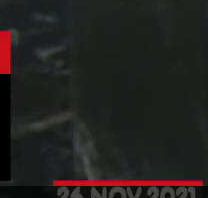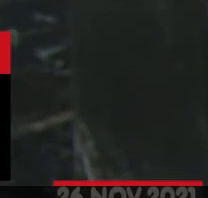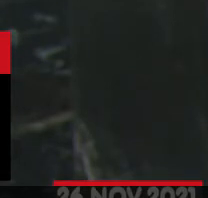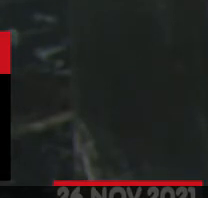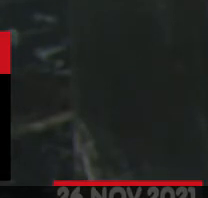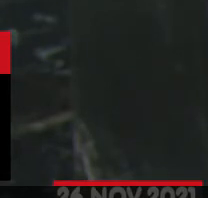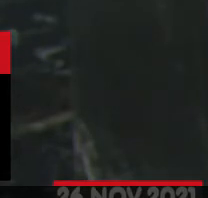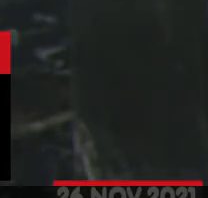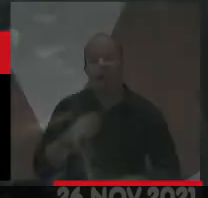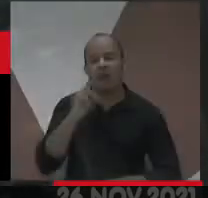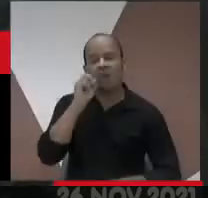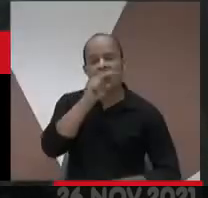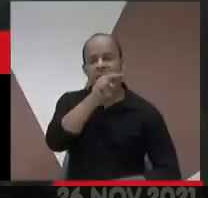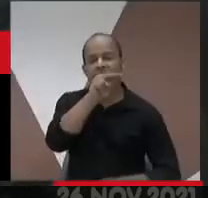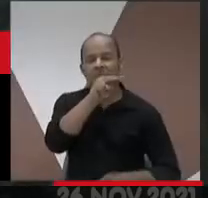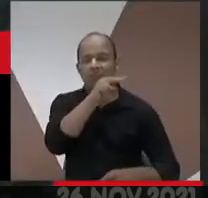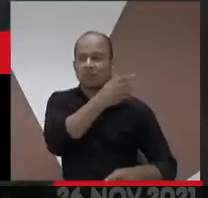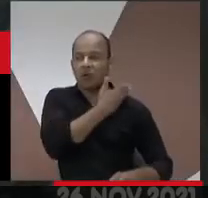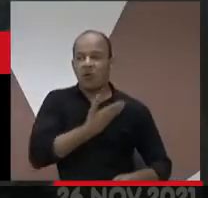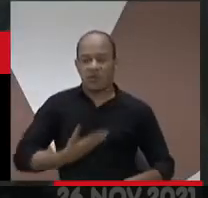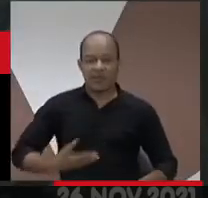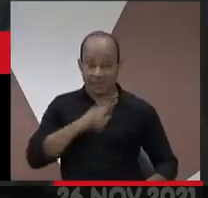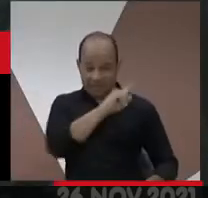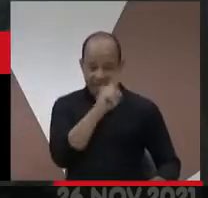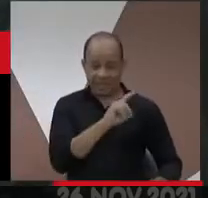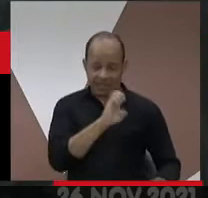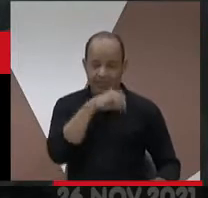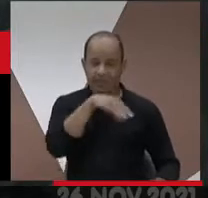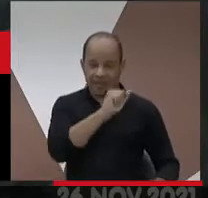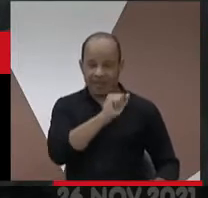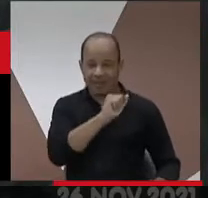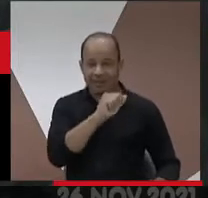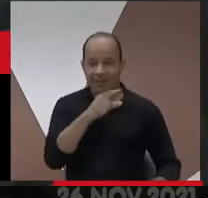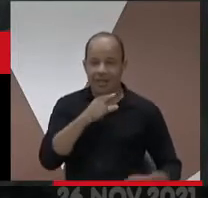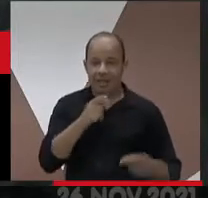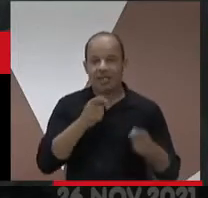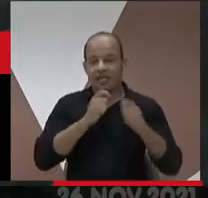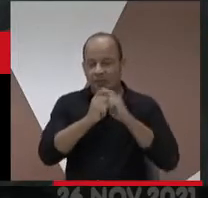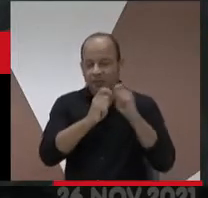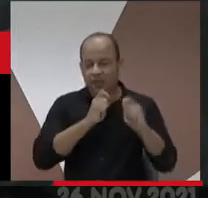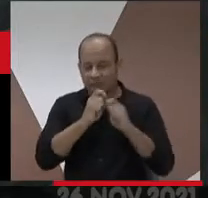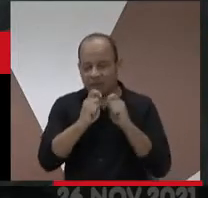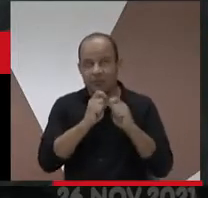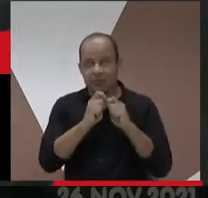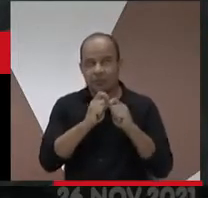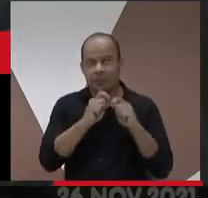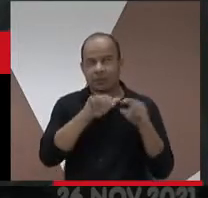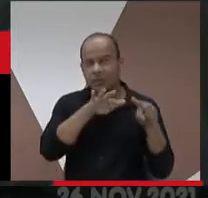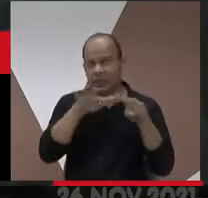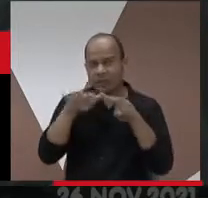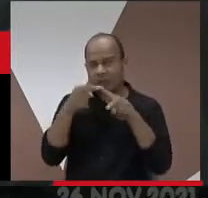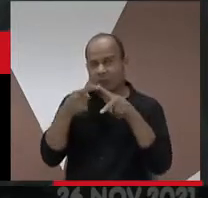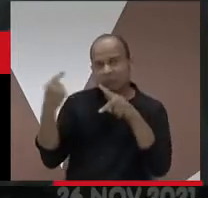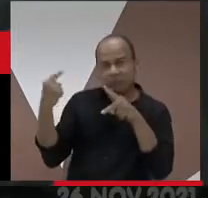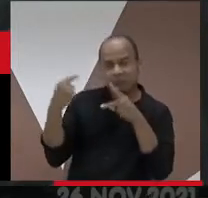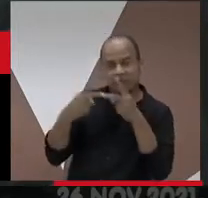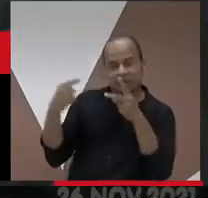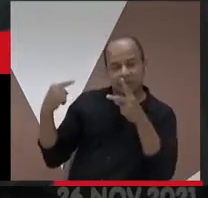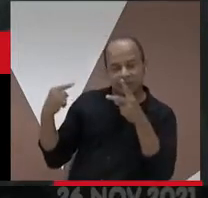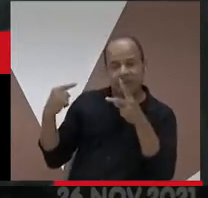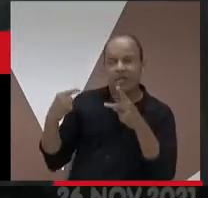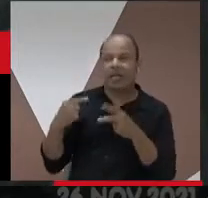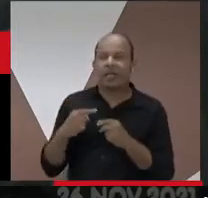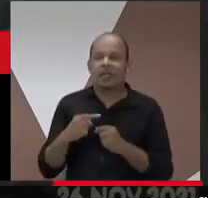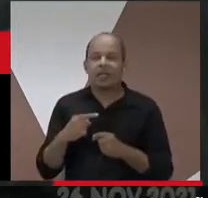rádio Itatiaia, se eu não me engano, essa semana, ou final da semana passada, onde ele foi